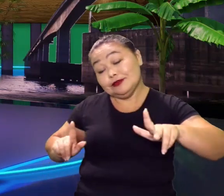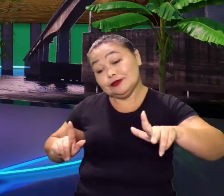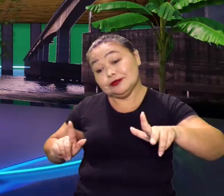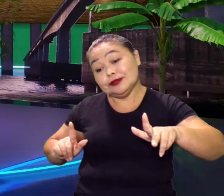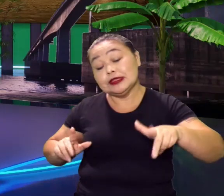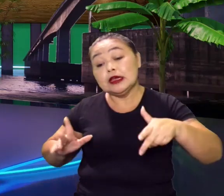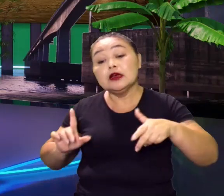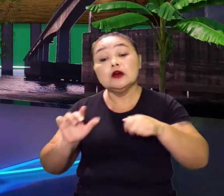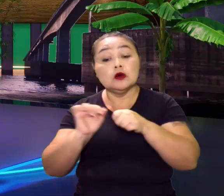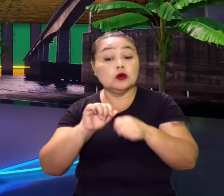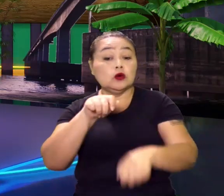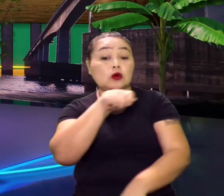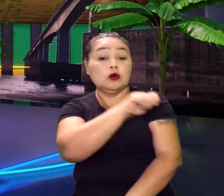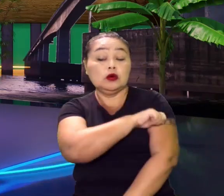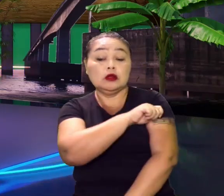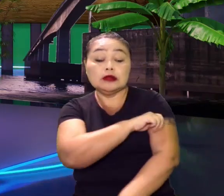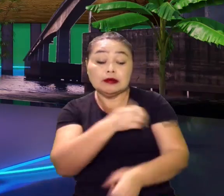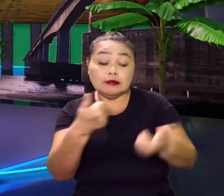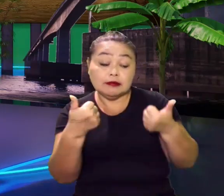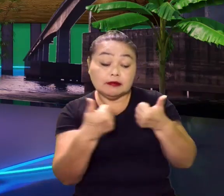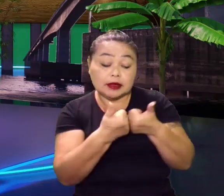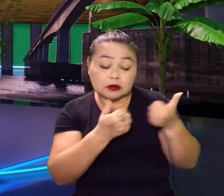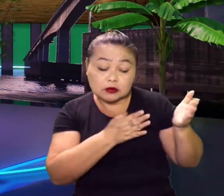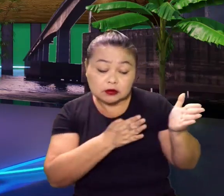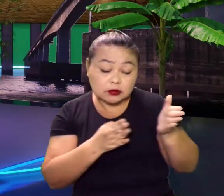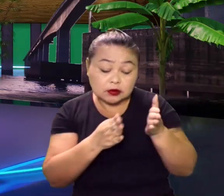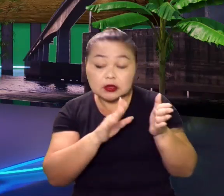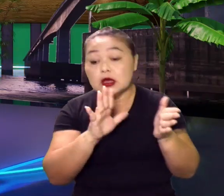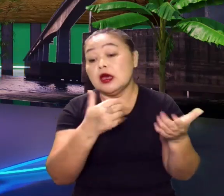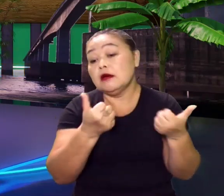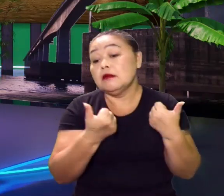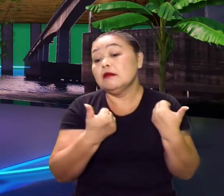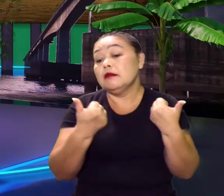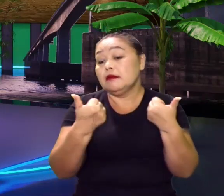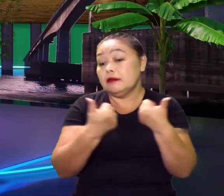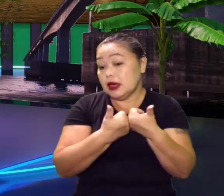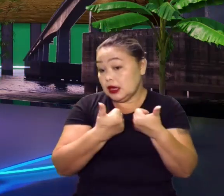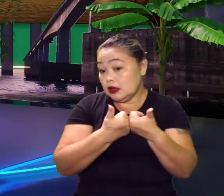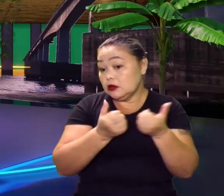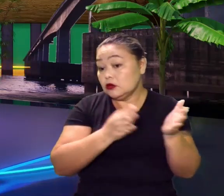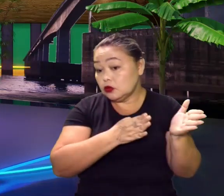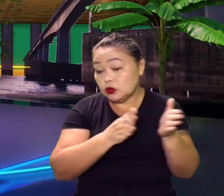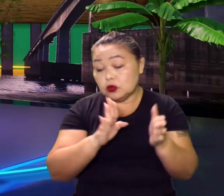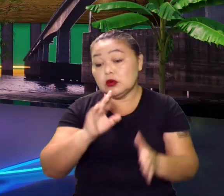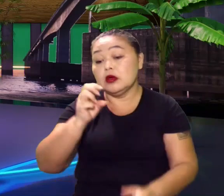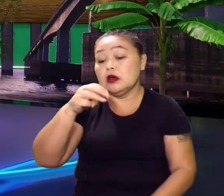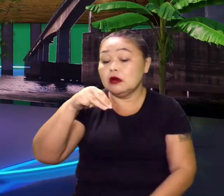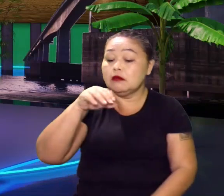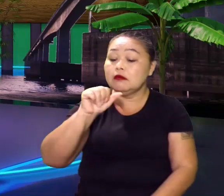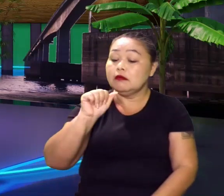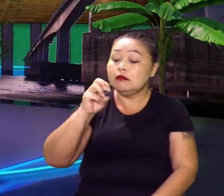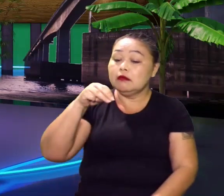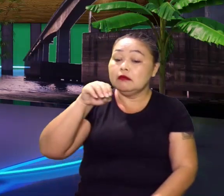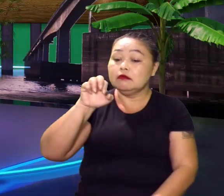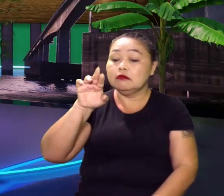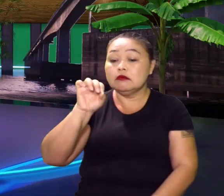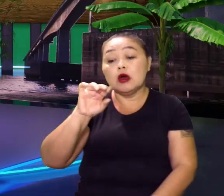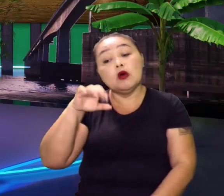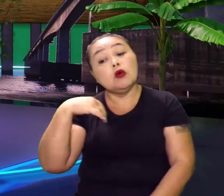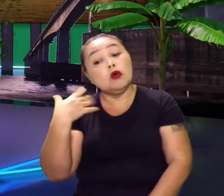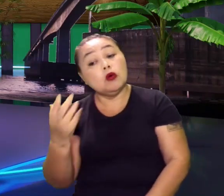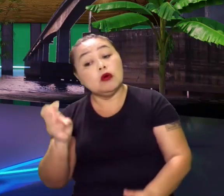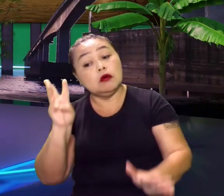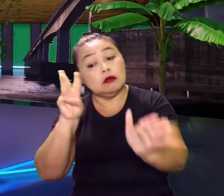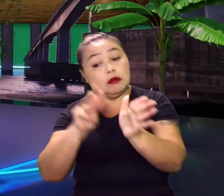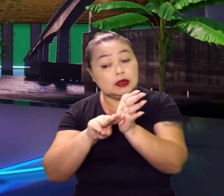dos rios, que é o aluno que está perto do rio Guaporé, Mamoré, Madeira, ele que está ali por perto, ele já